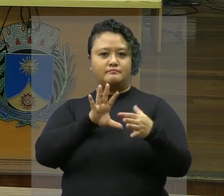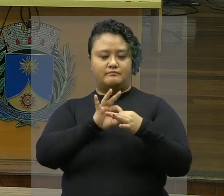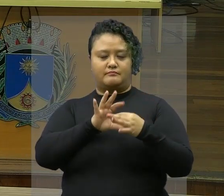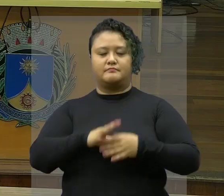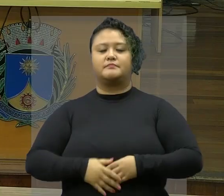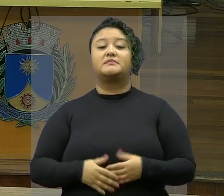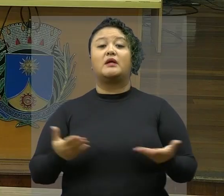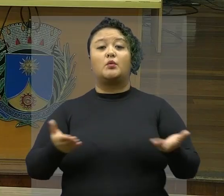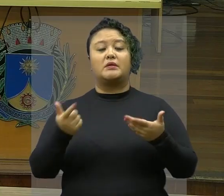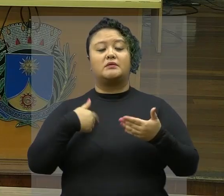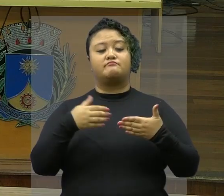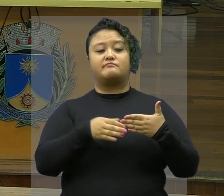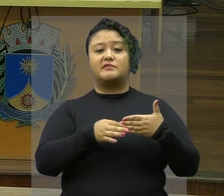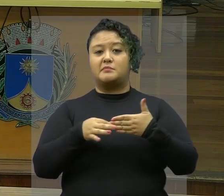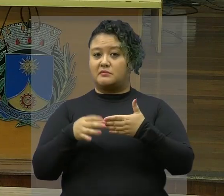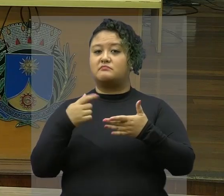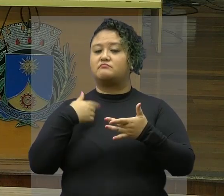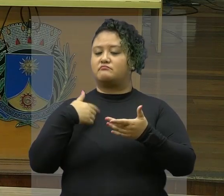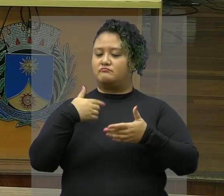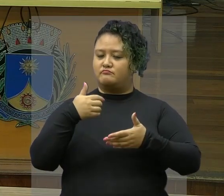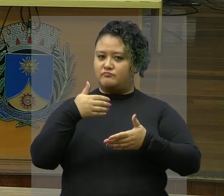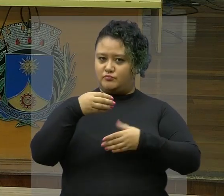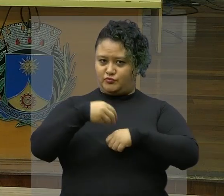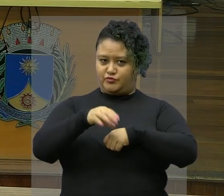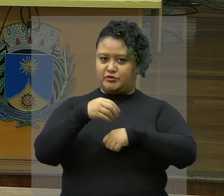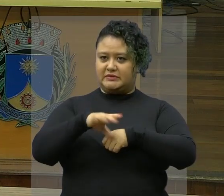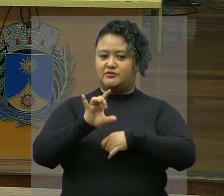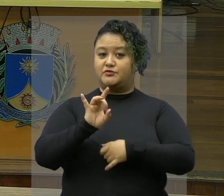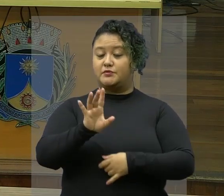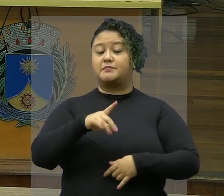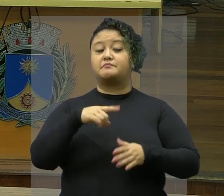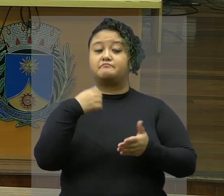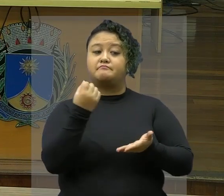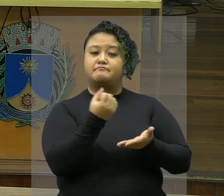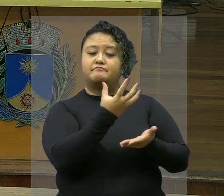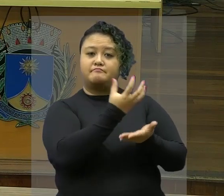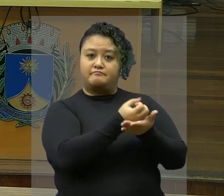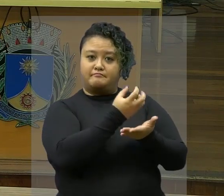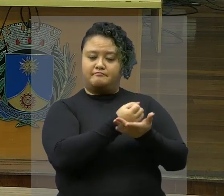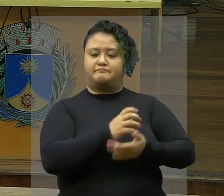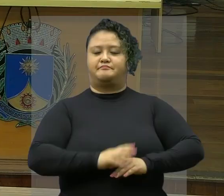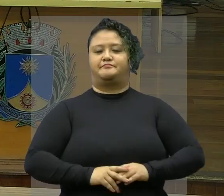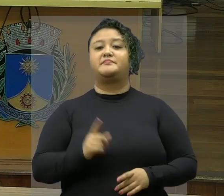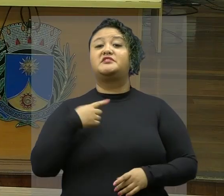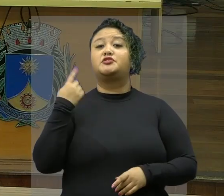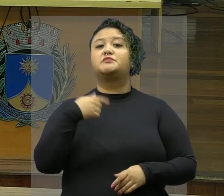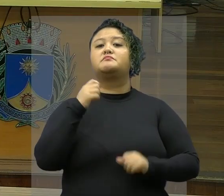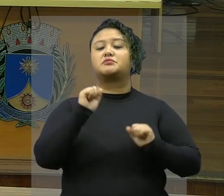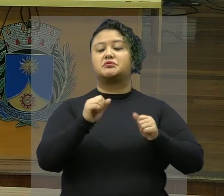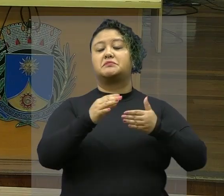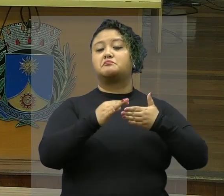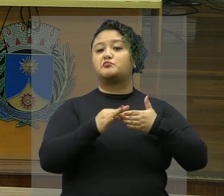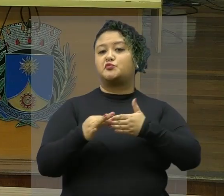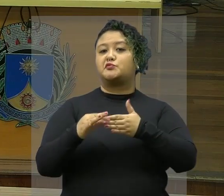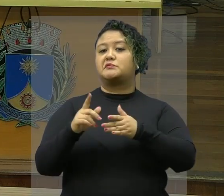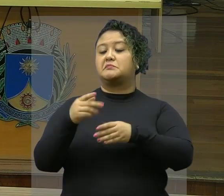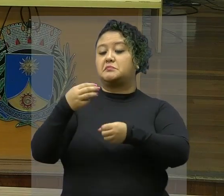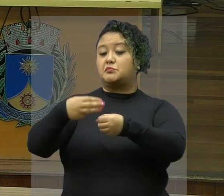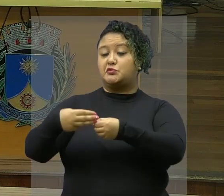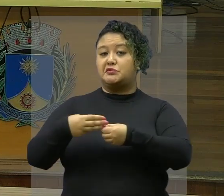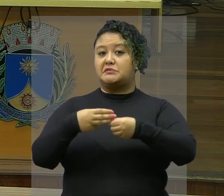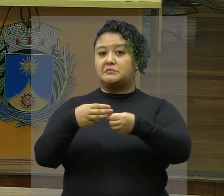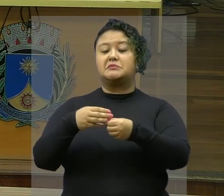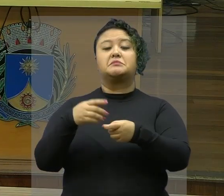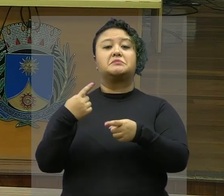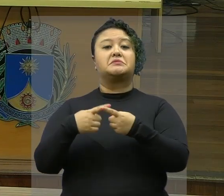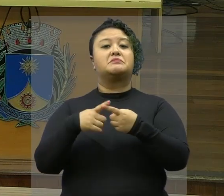para encaminhamento, para que a gente também deixe registrado, que a gente possa encaminhar para o município para que